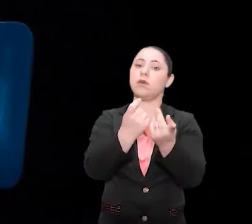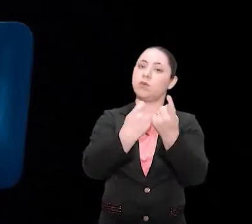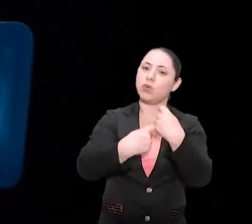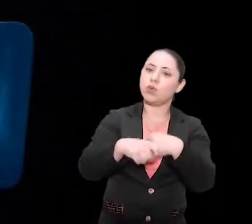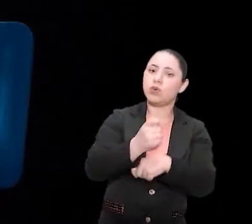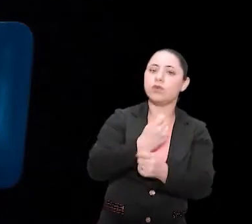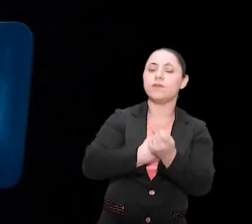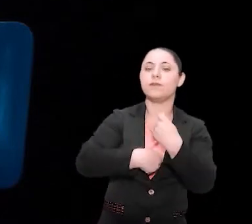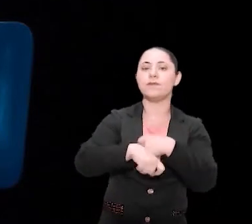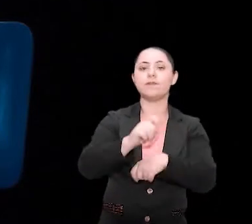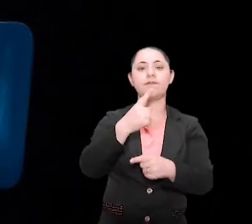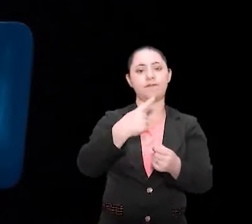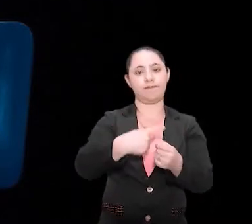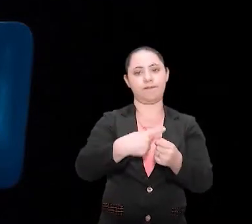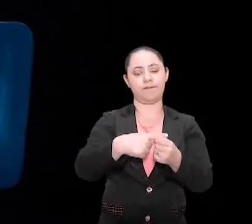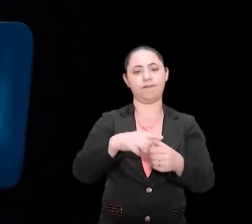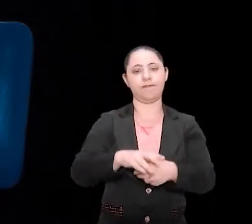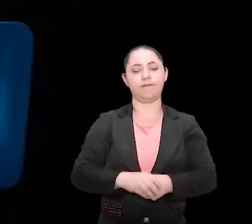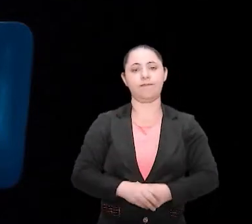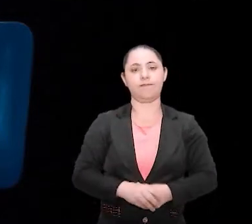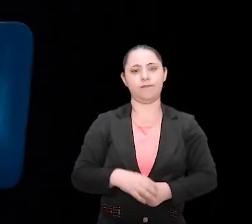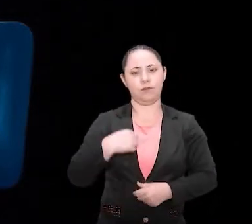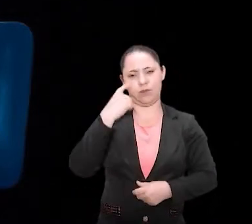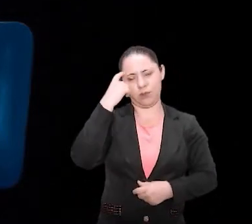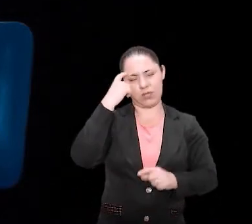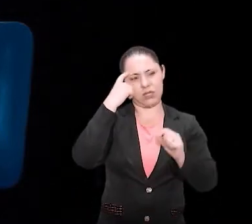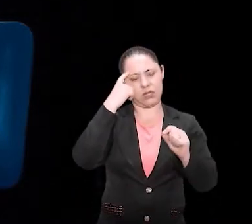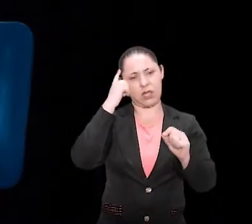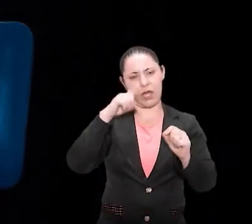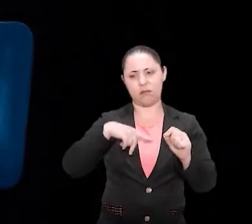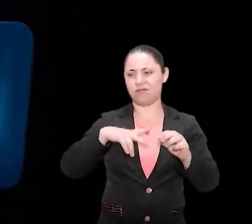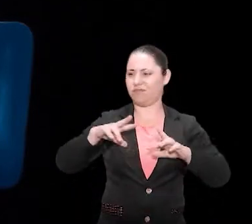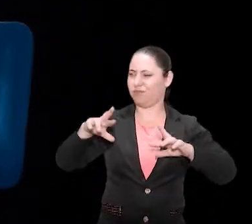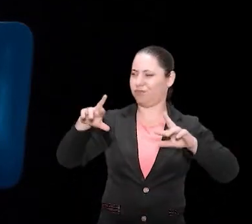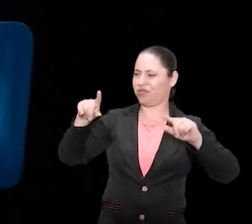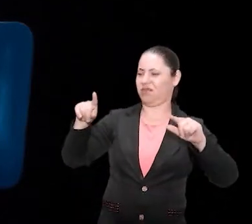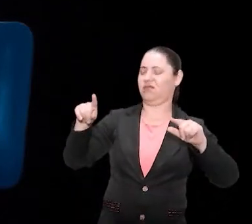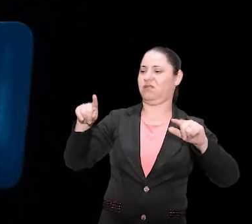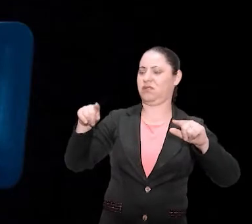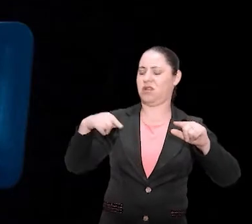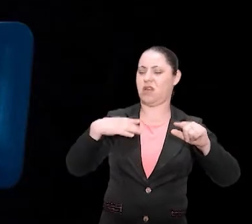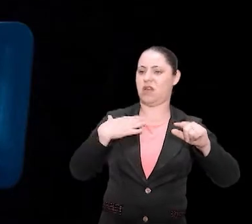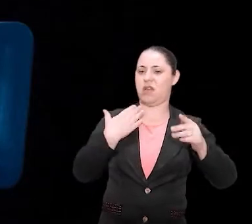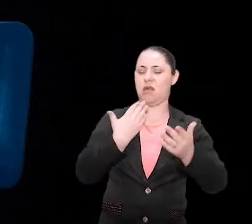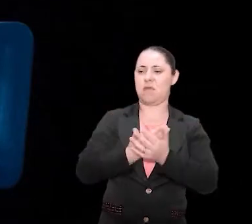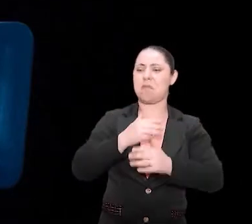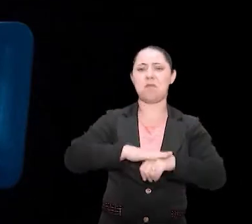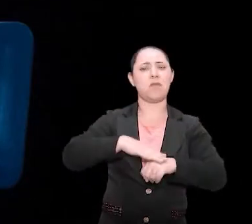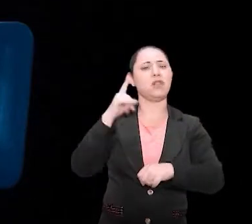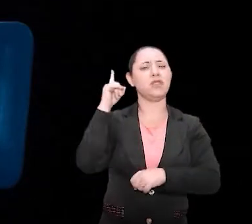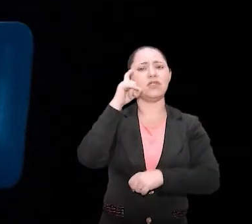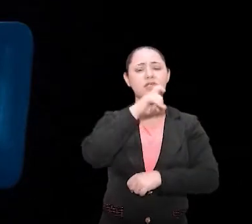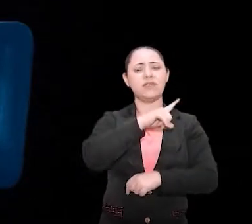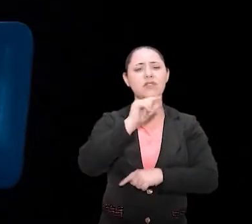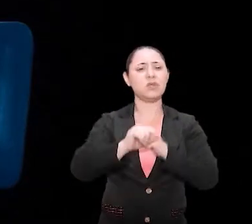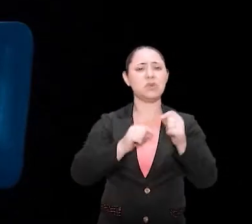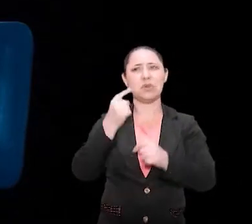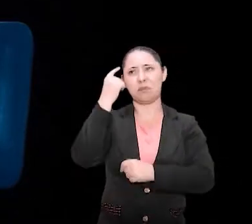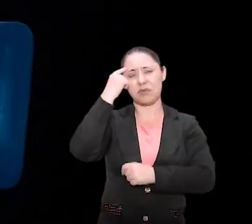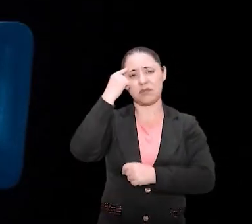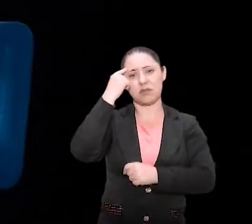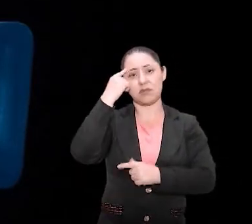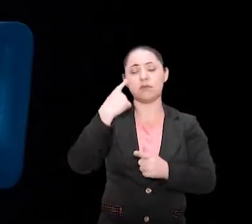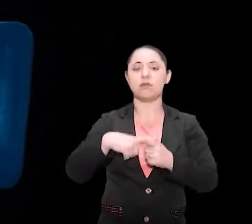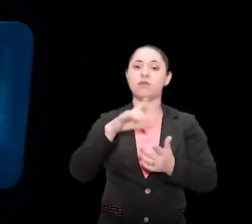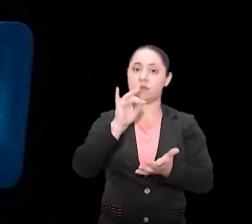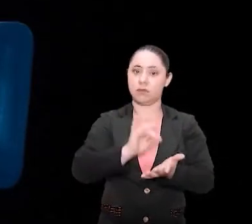cidade. E eu imaginava que era de um jeito, é de outro jeito, mais difícil do que eu imaginava, porque, na verdade,